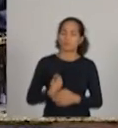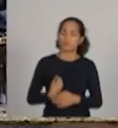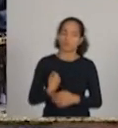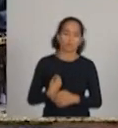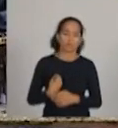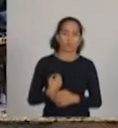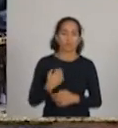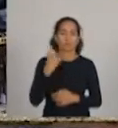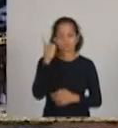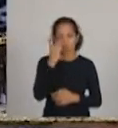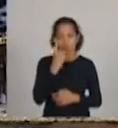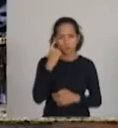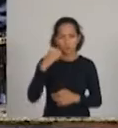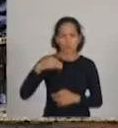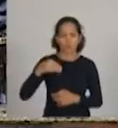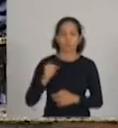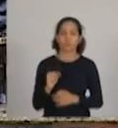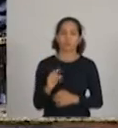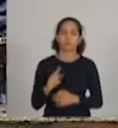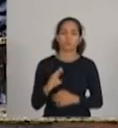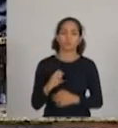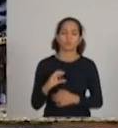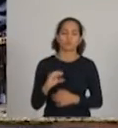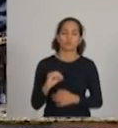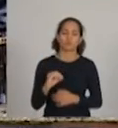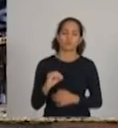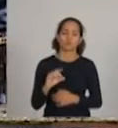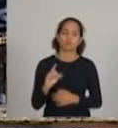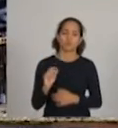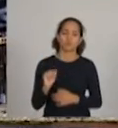Ausente, deputado Marcelo Santos.